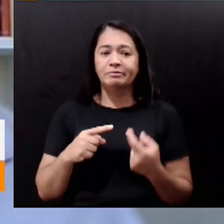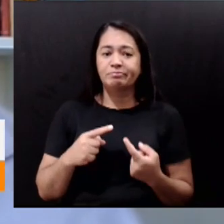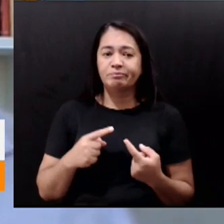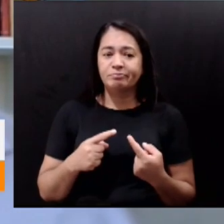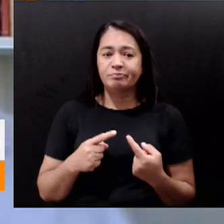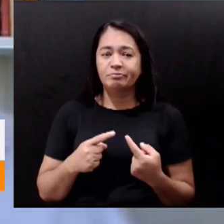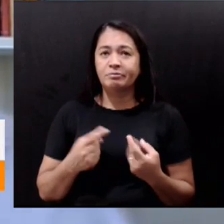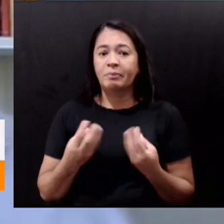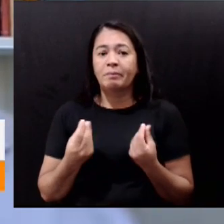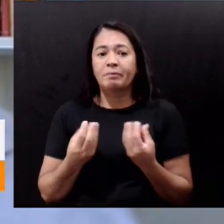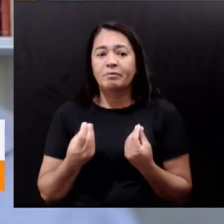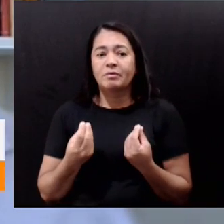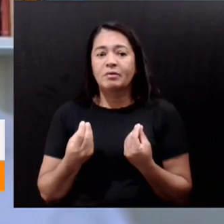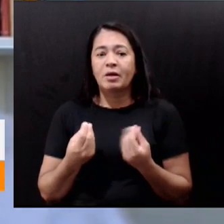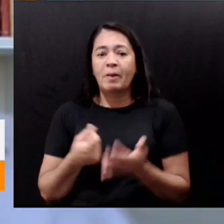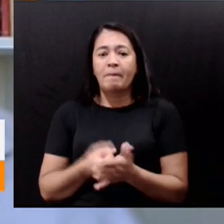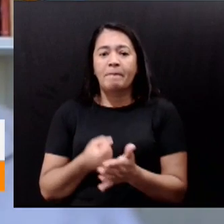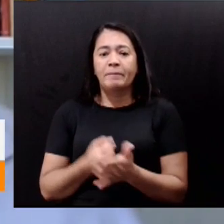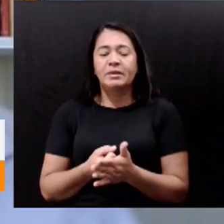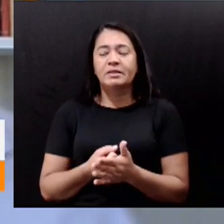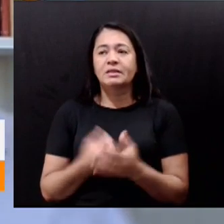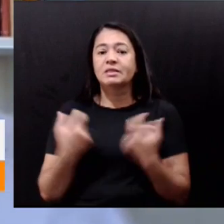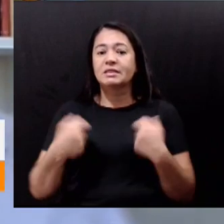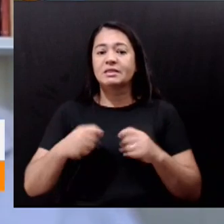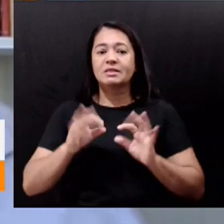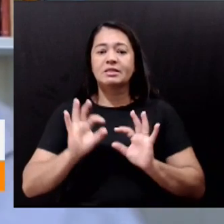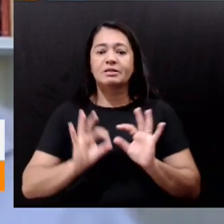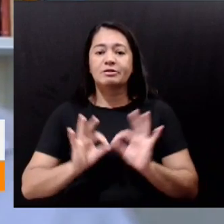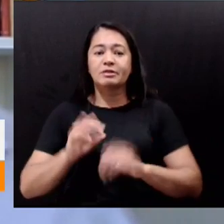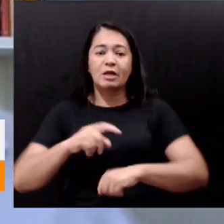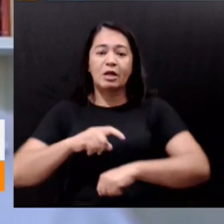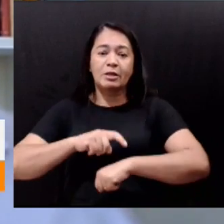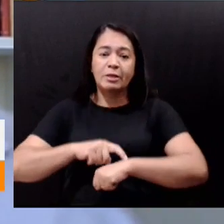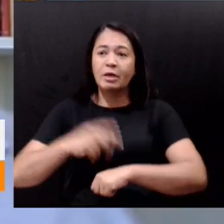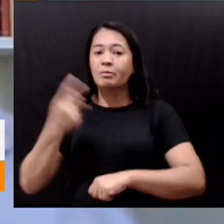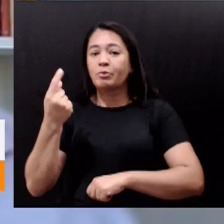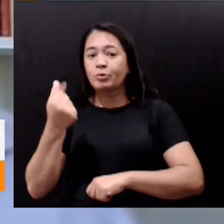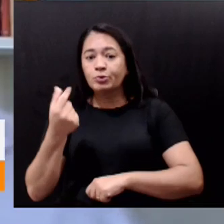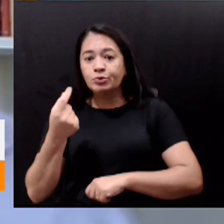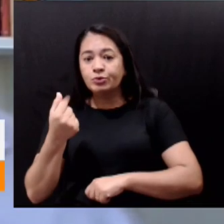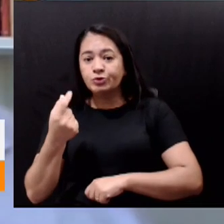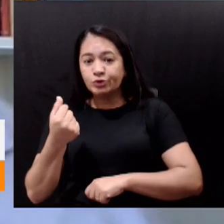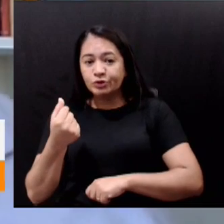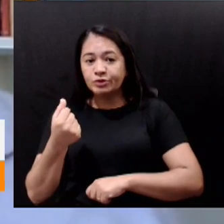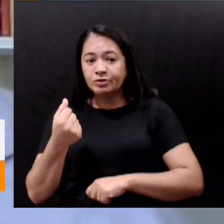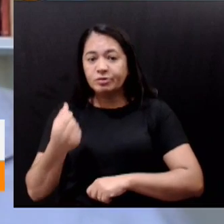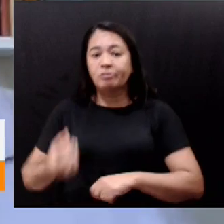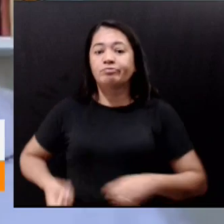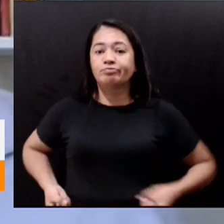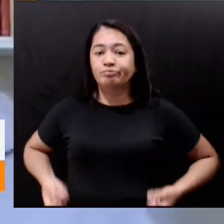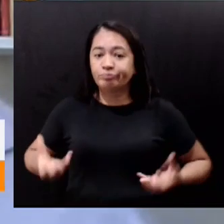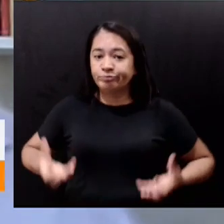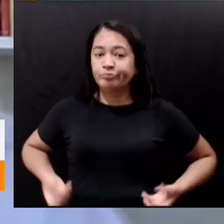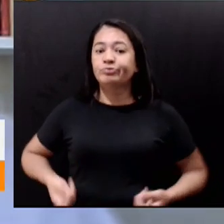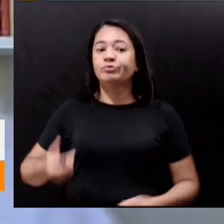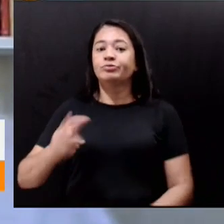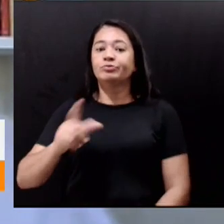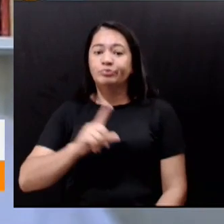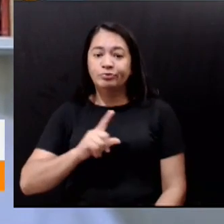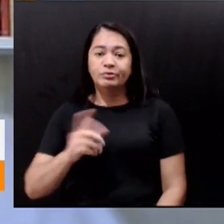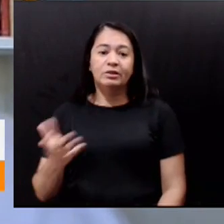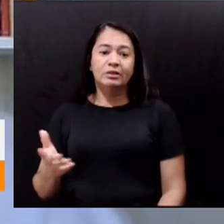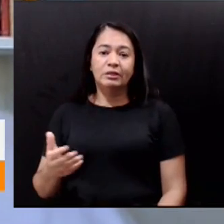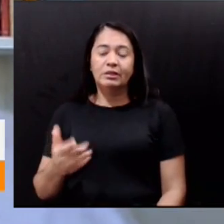exigir esse certo planejamento, exige tempo, exige dinheiro, tem um custo, e nem todos têm acesso. Então, eu